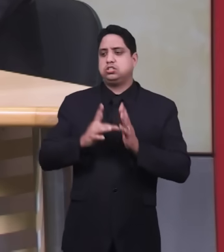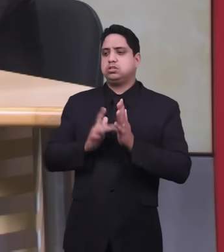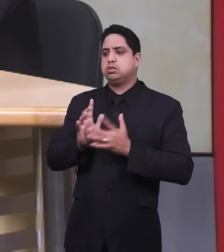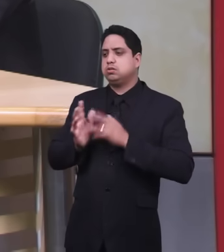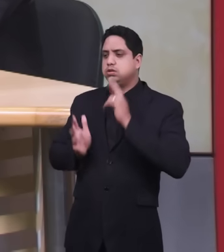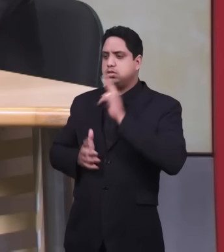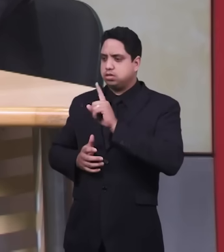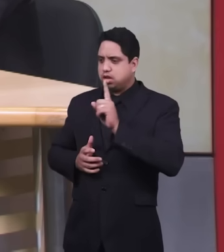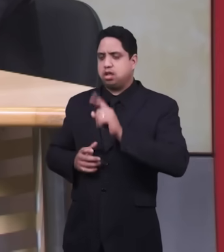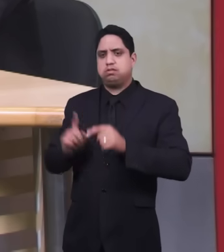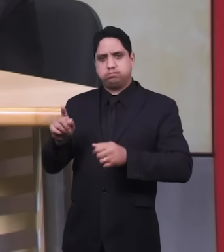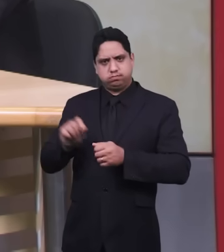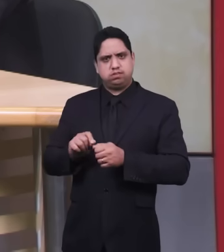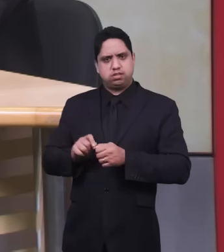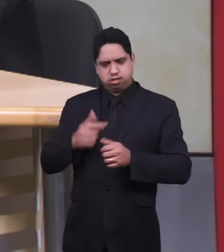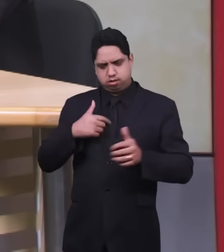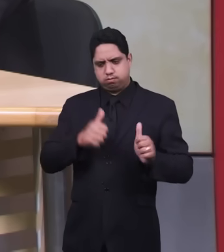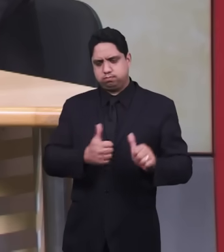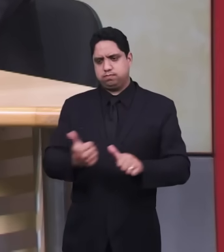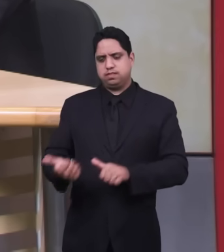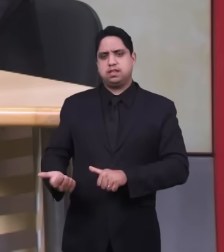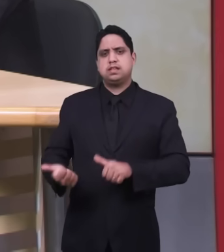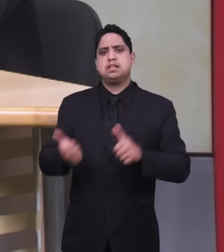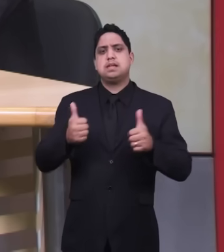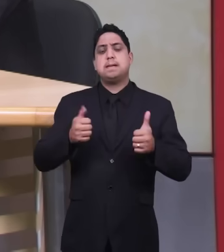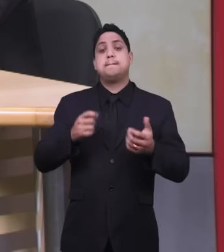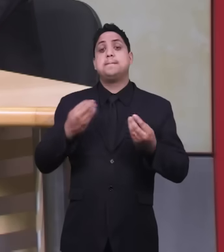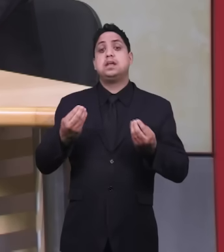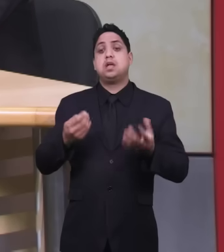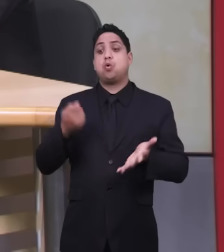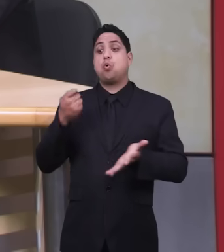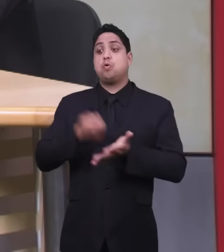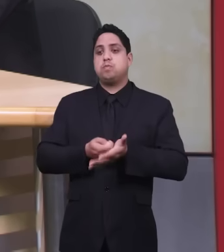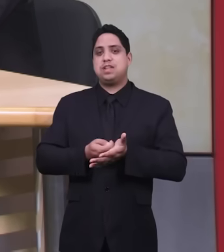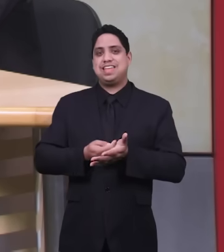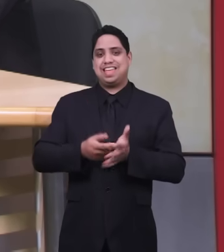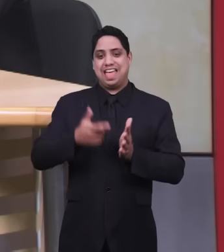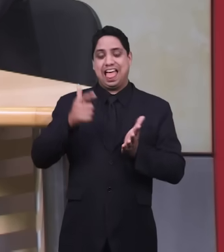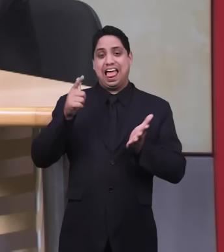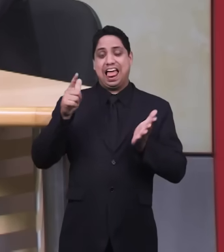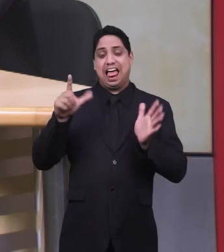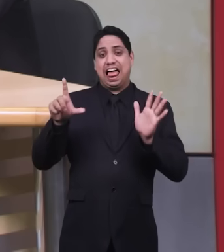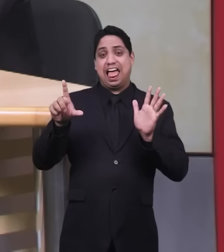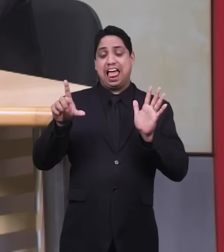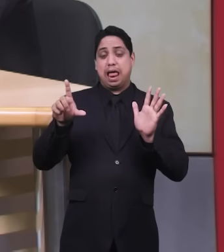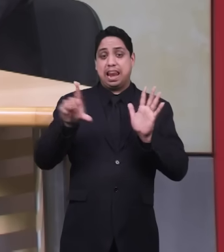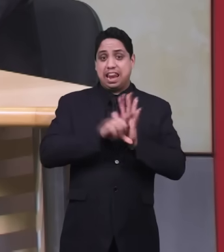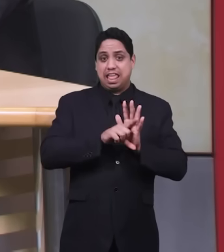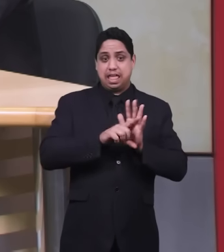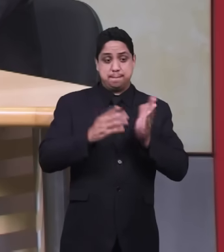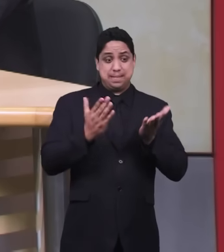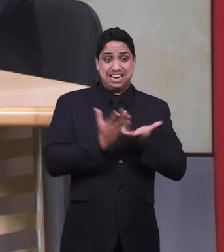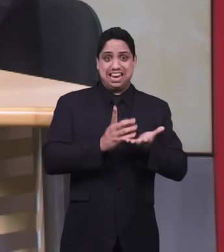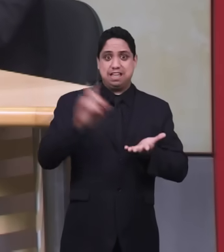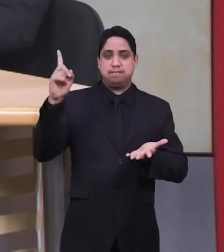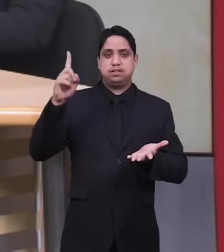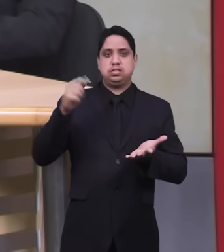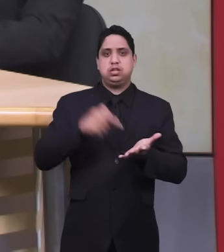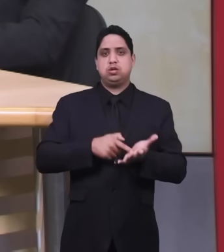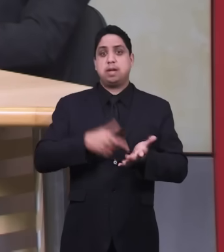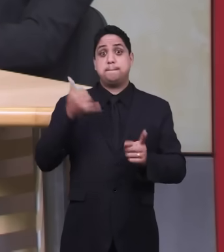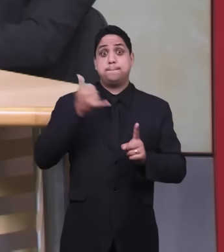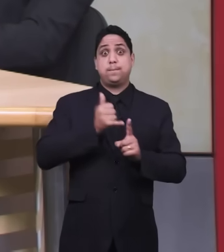Jesus. Não, mas você vai ter que fazer isso. Você vai ter que cumprir a justiça, ou seja, a profecia. Então, o que